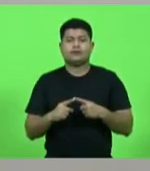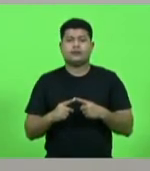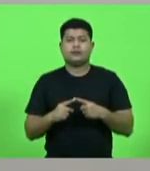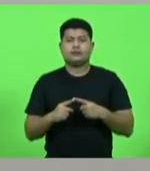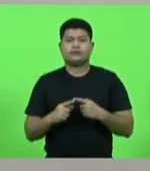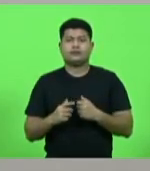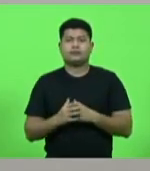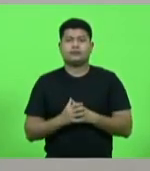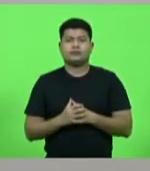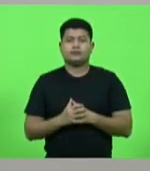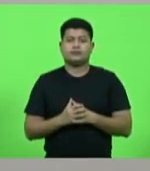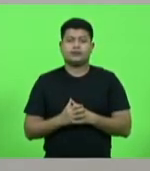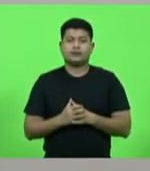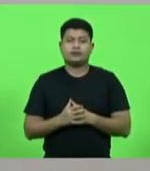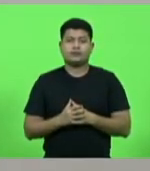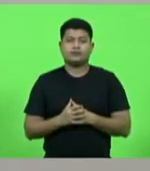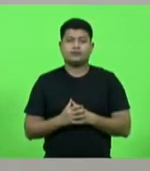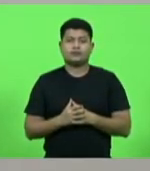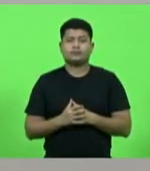as